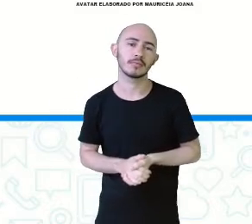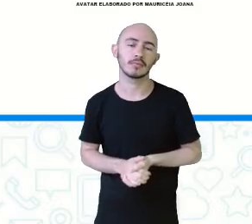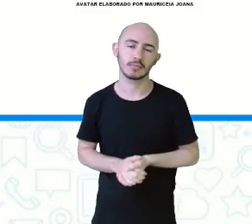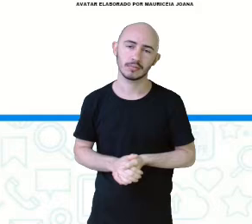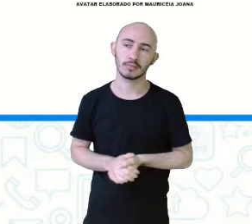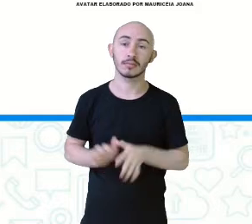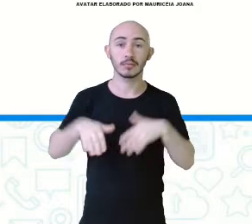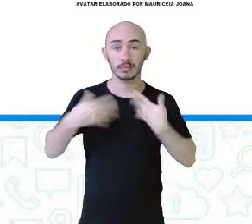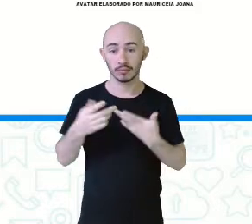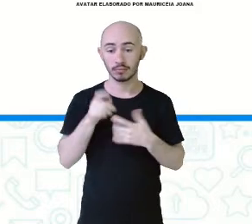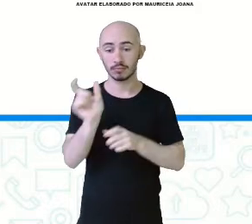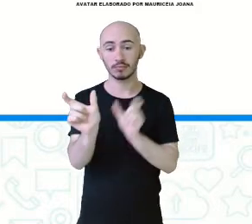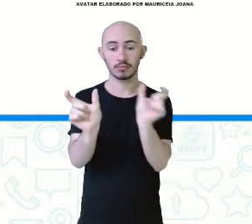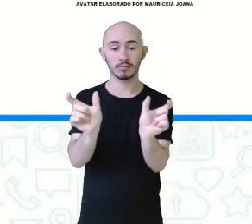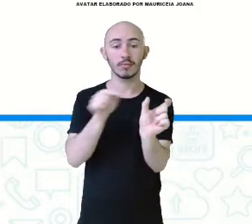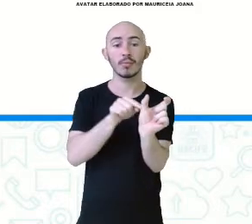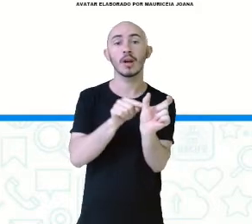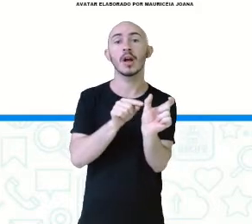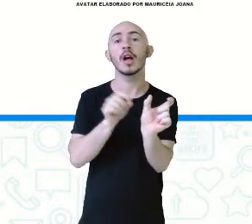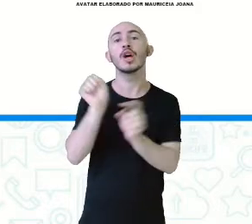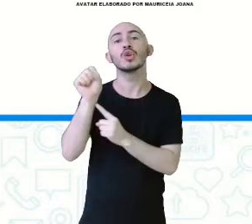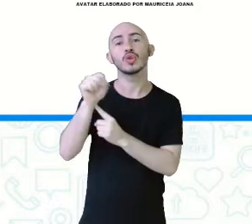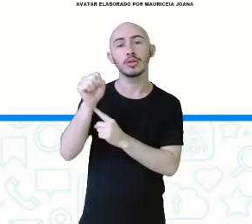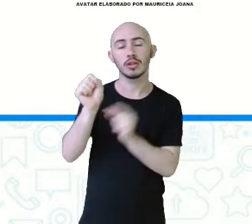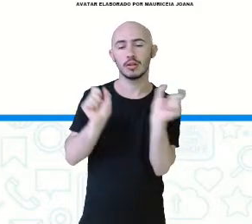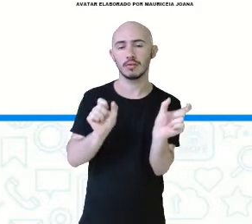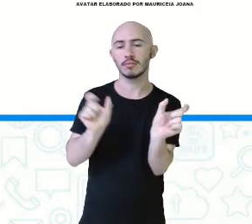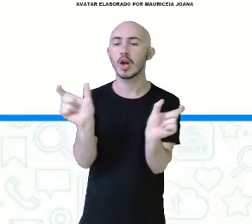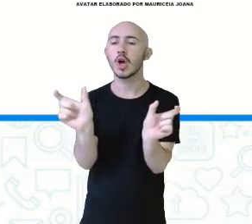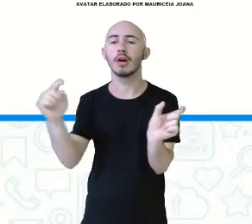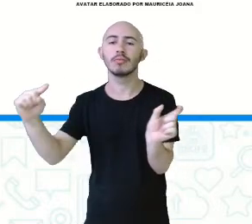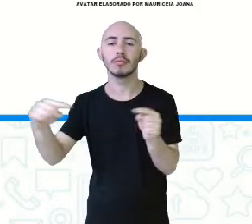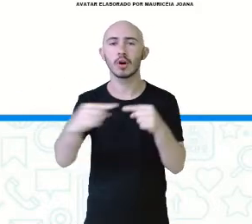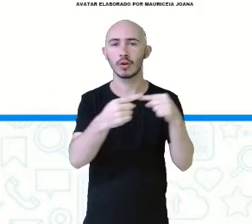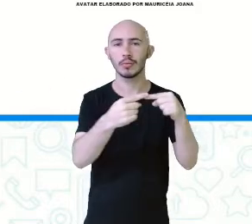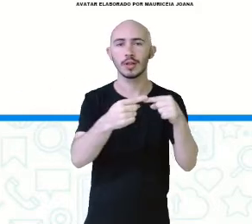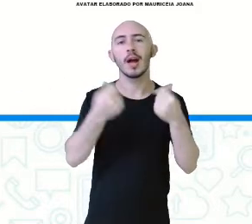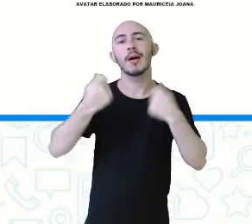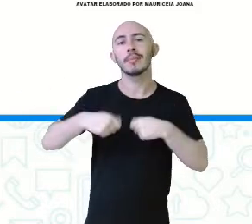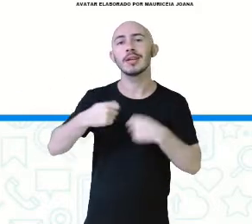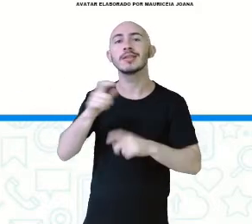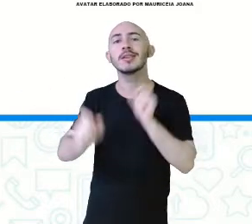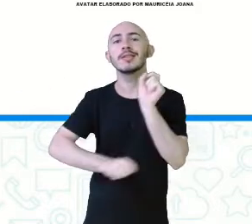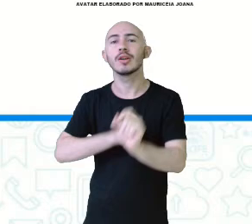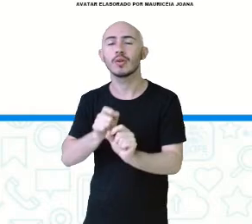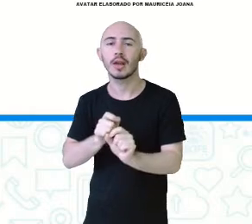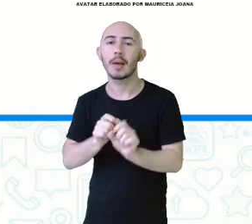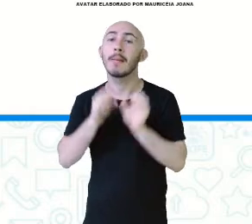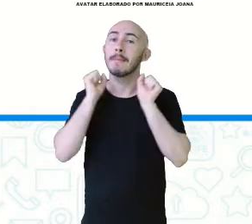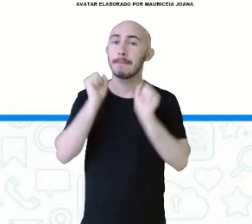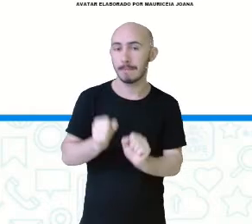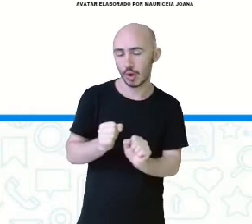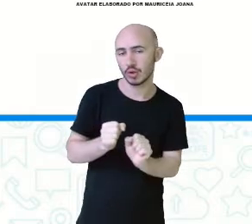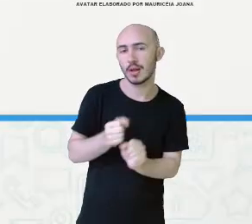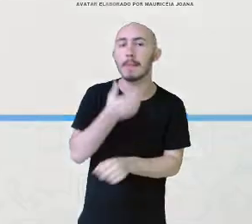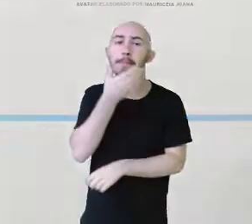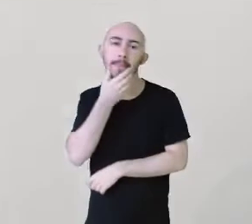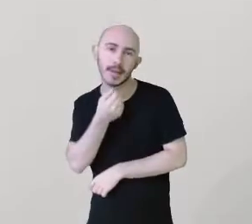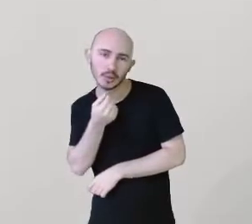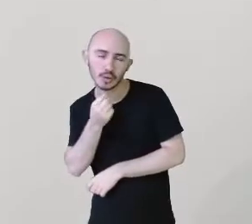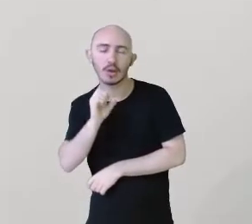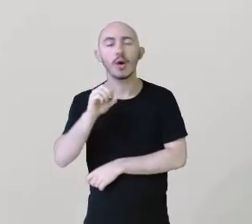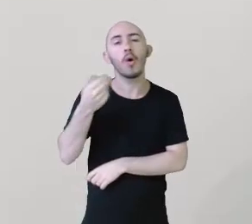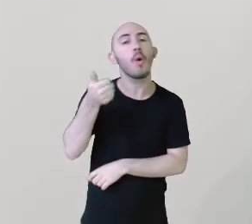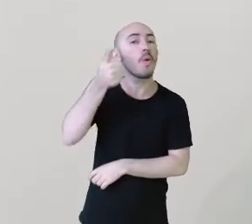substantivo devem estar de acordo com ele em gênero e em número. Em gênero podem ser masculinos